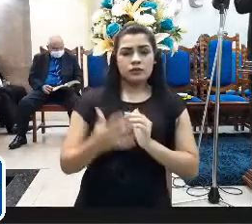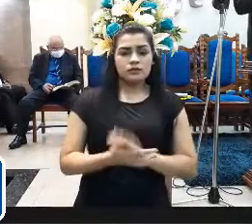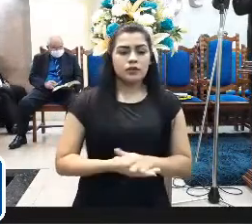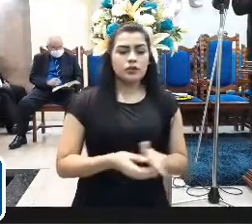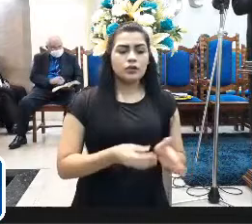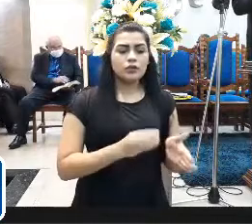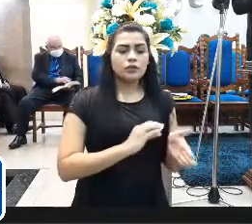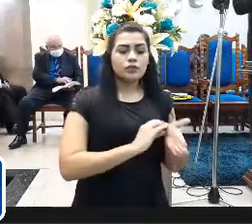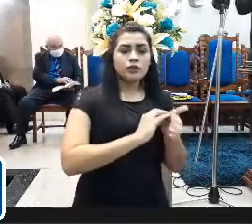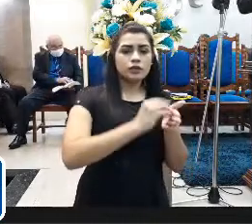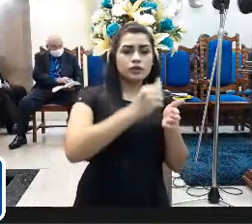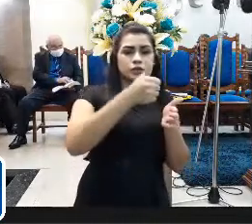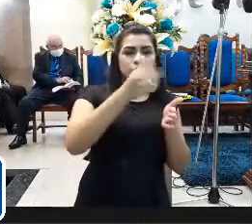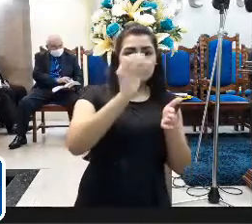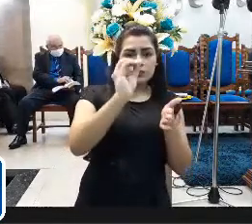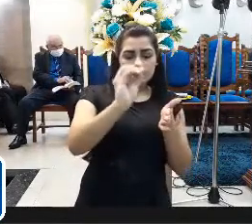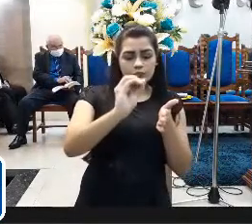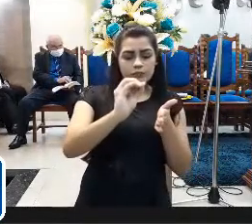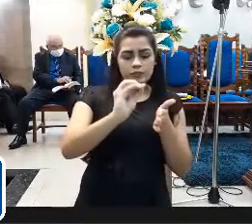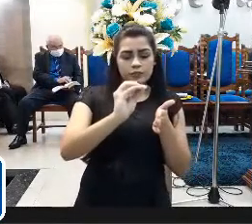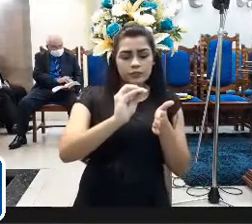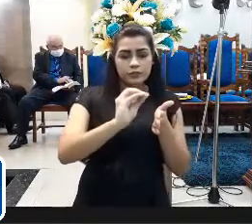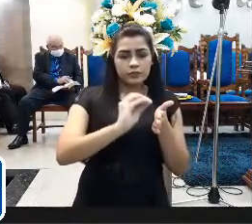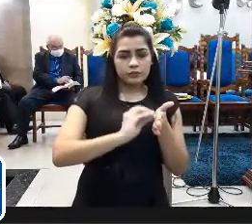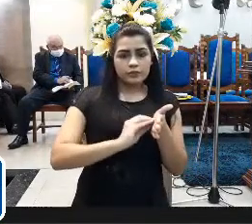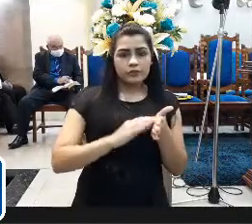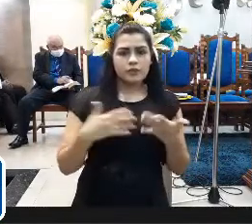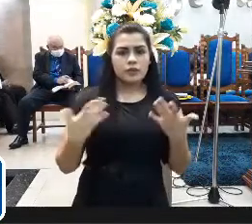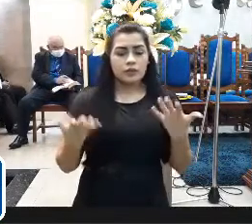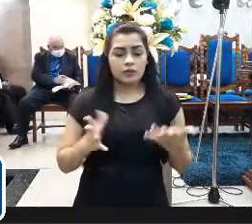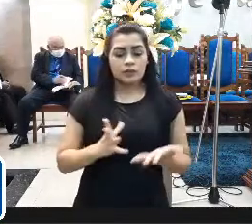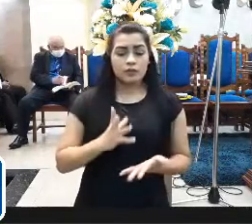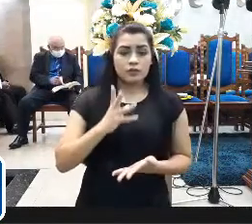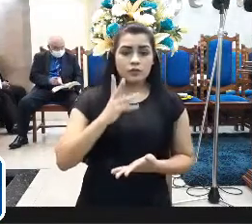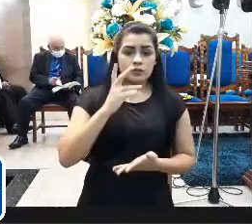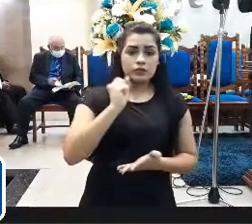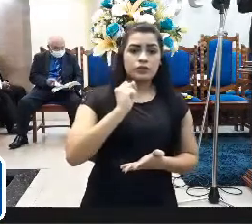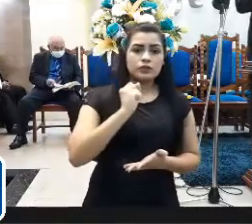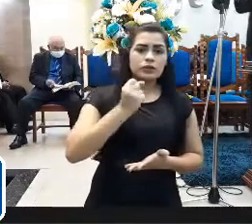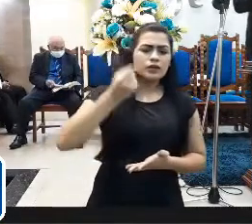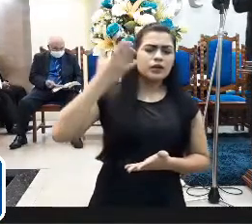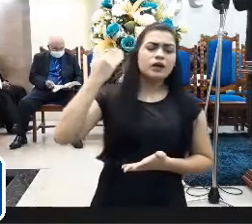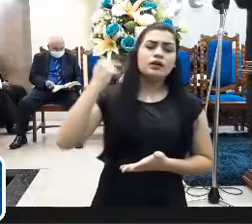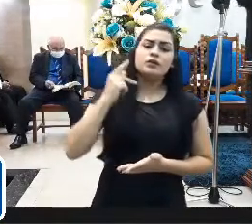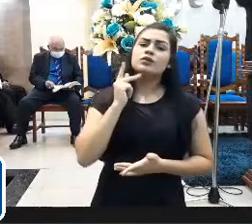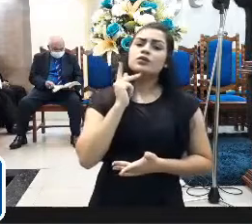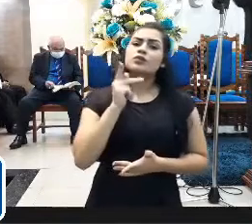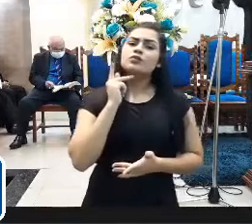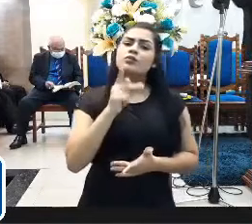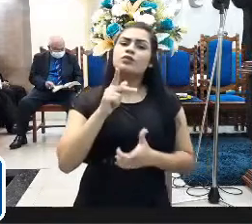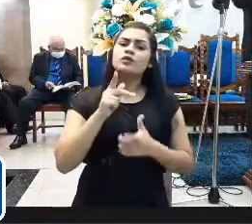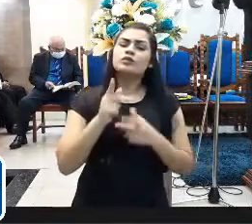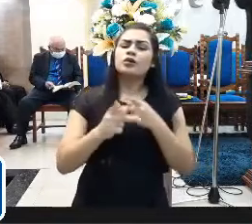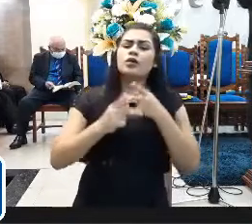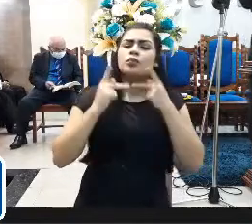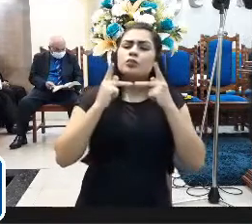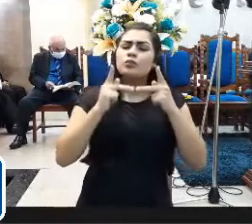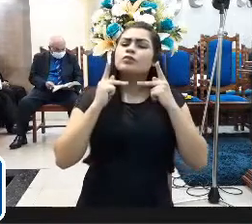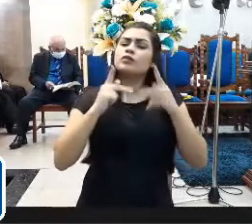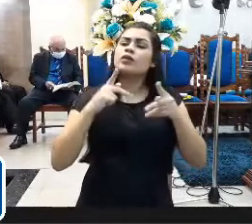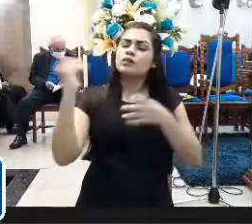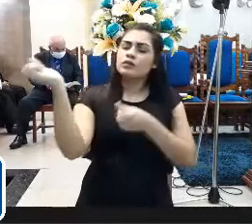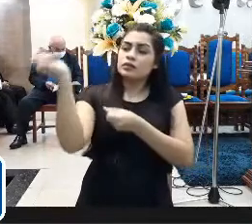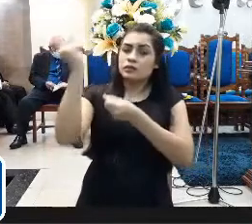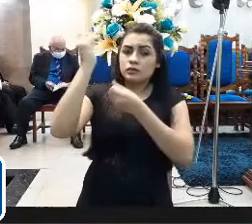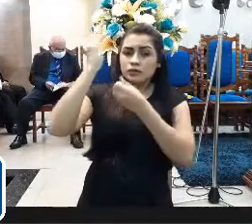fala outra vez: da qual salvação inquiriram e trataram diligentemente os profetas que profetizaram da graça que foi